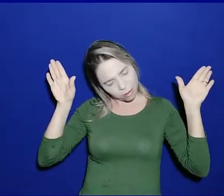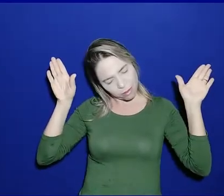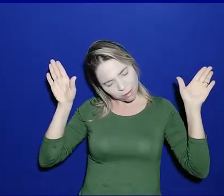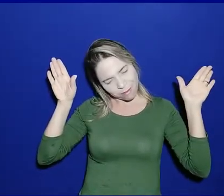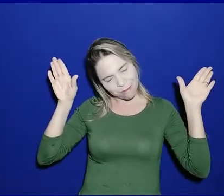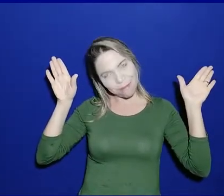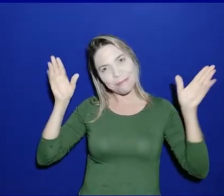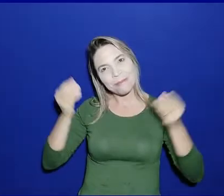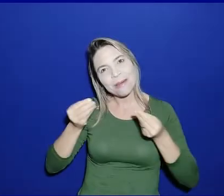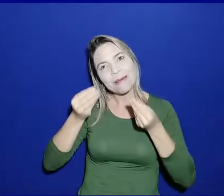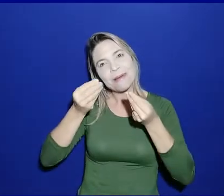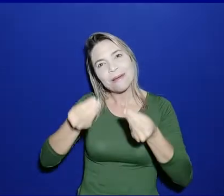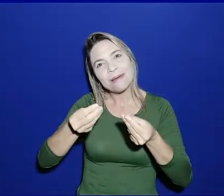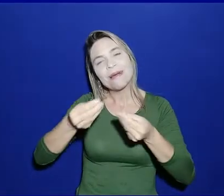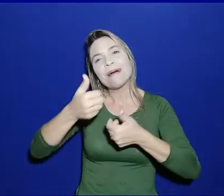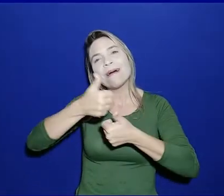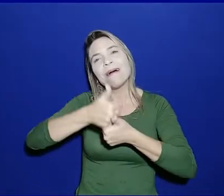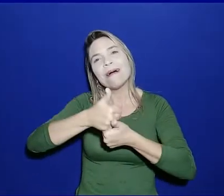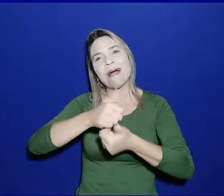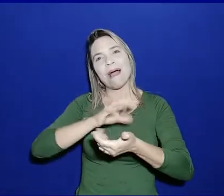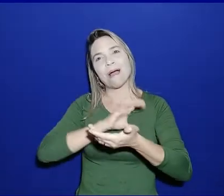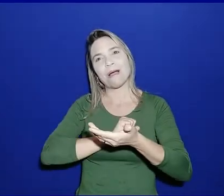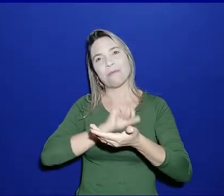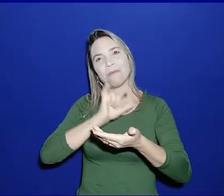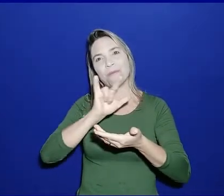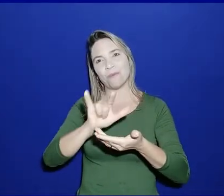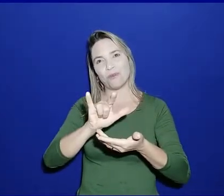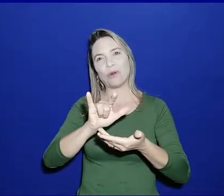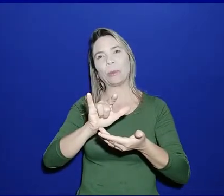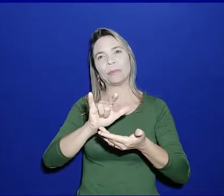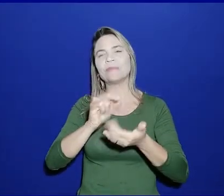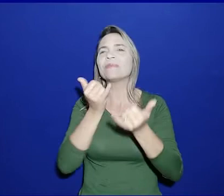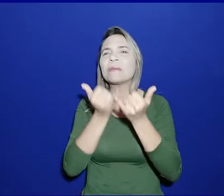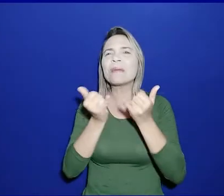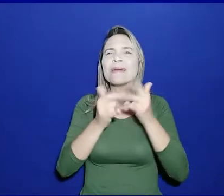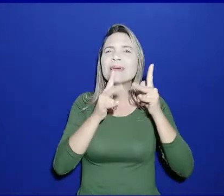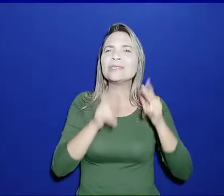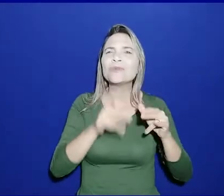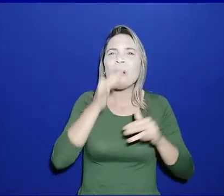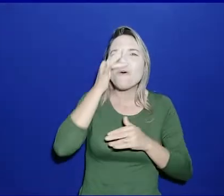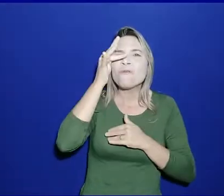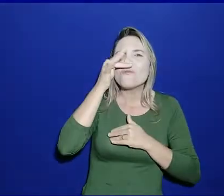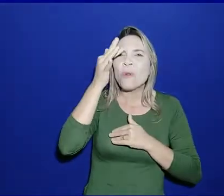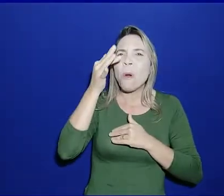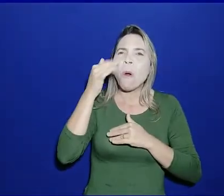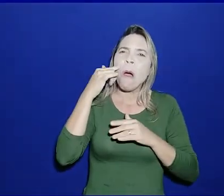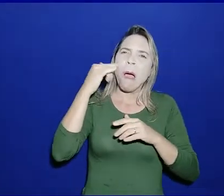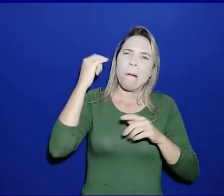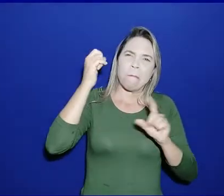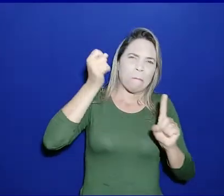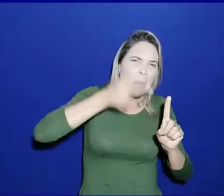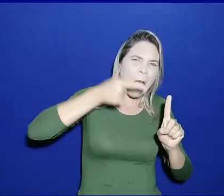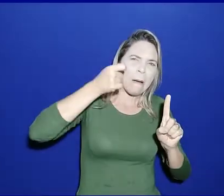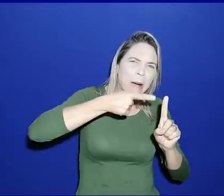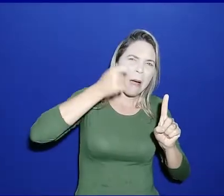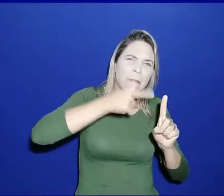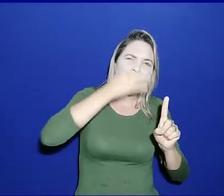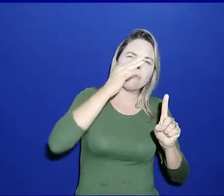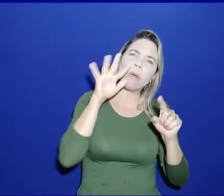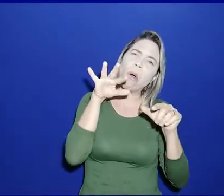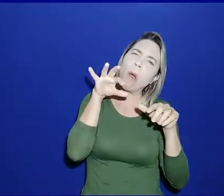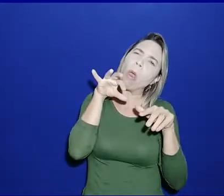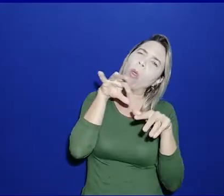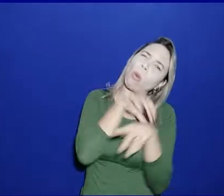sacrificou. Como uma flor, Ele foi machucado no jardim. Por mim, como foi você, porque Ele pensou em nós. Por isso